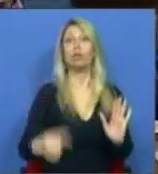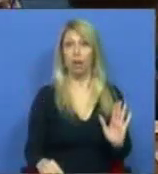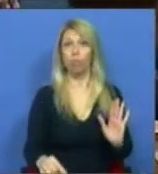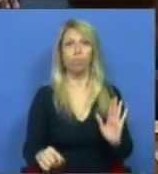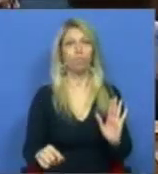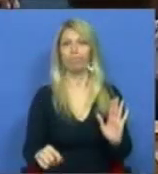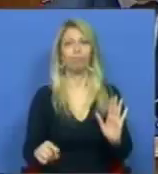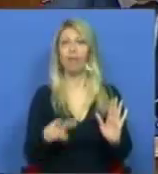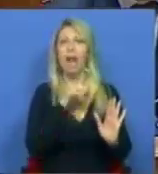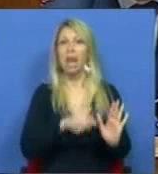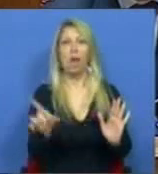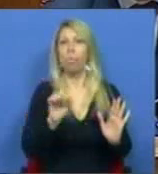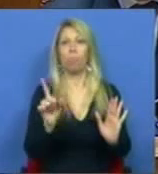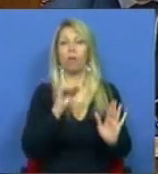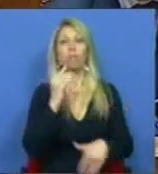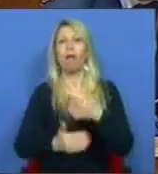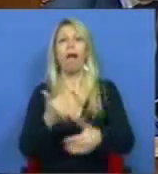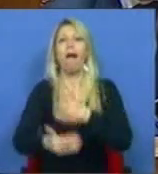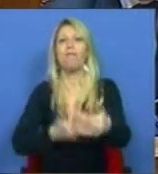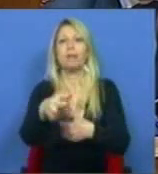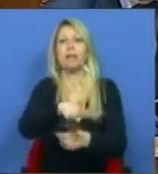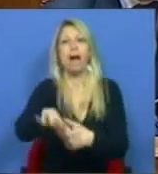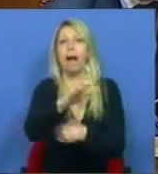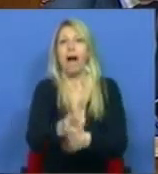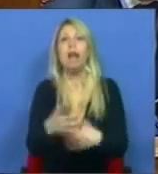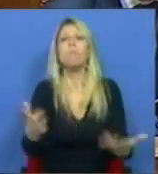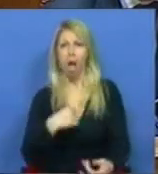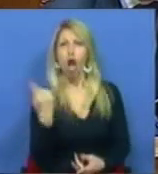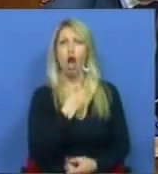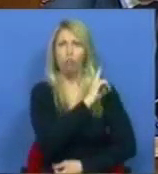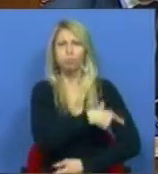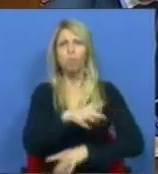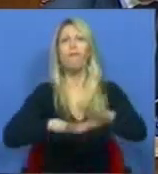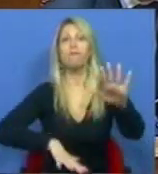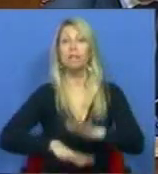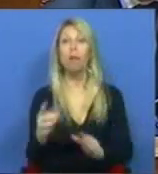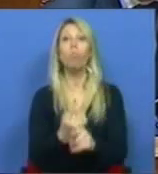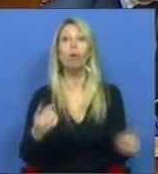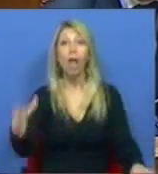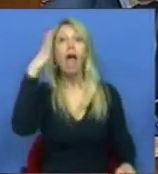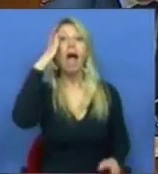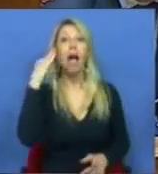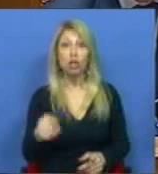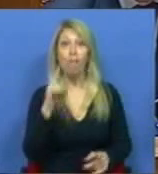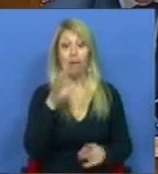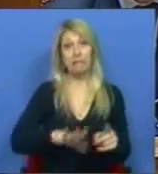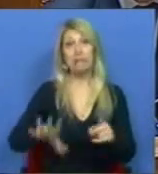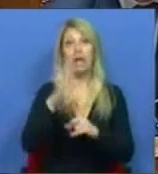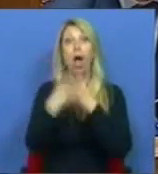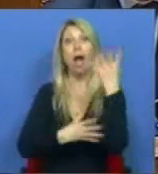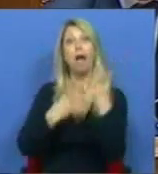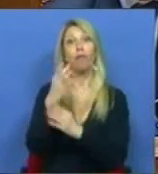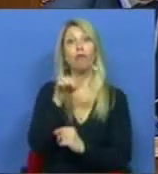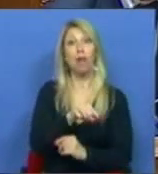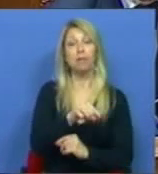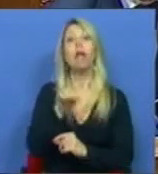nos permite avançar nesse domínio, mas vamos fazê-lo. Porque nós achamos que no caso da advocacia